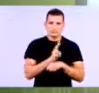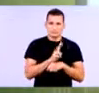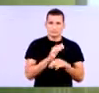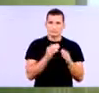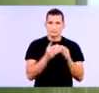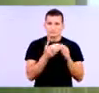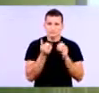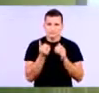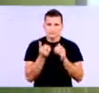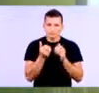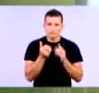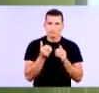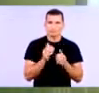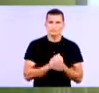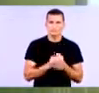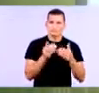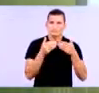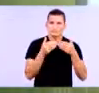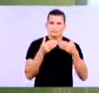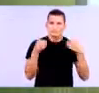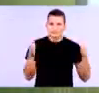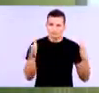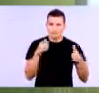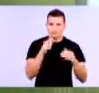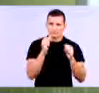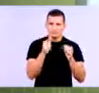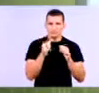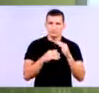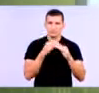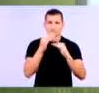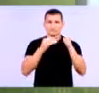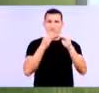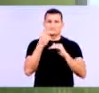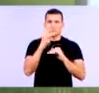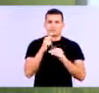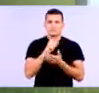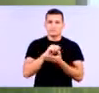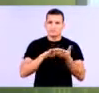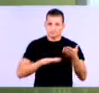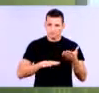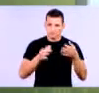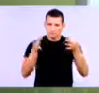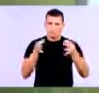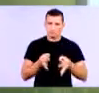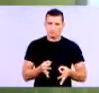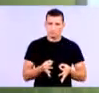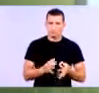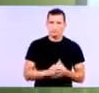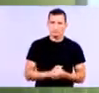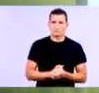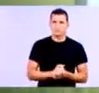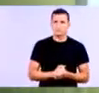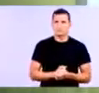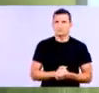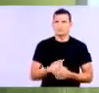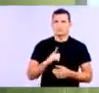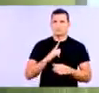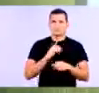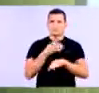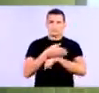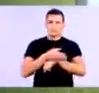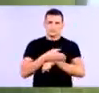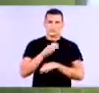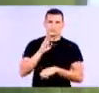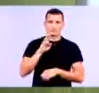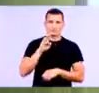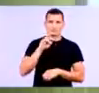ali uma abertura para que você possa desenvolver suas atividades de forma adequada, né? Nós temos aqui uma participação de Buritis,